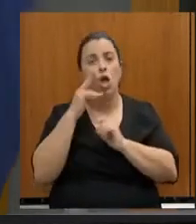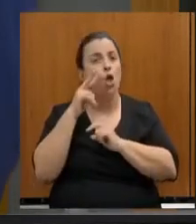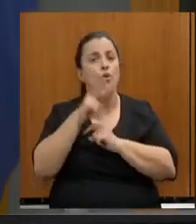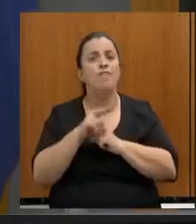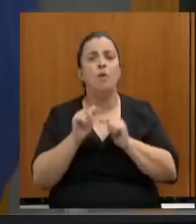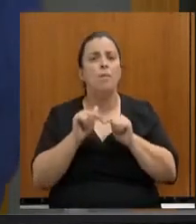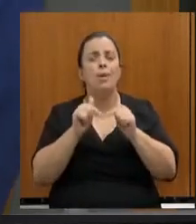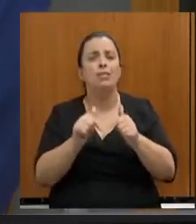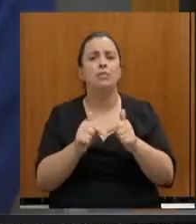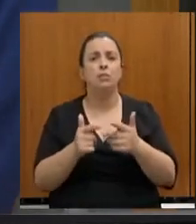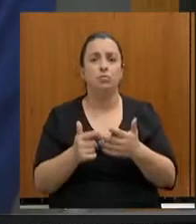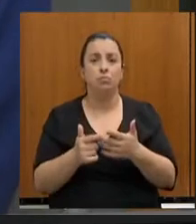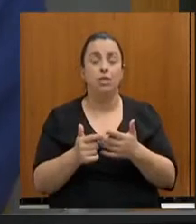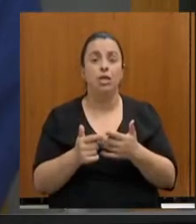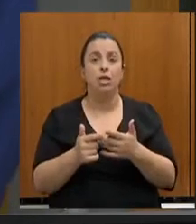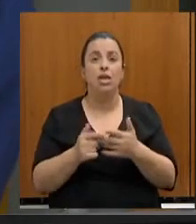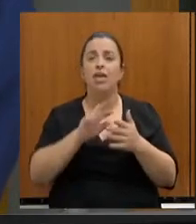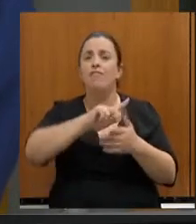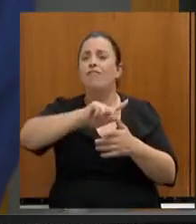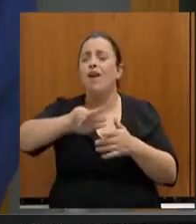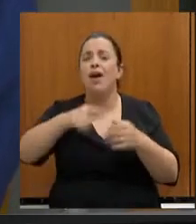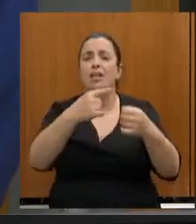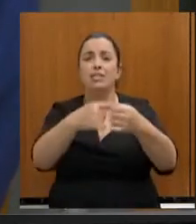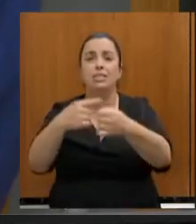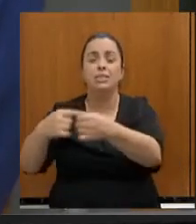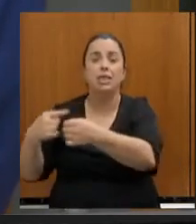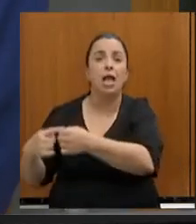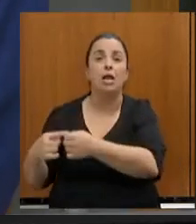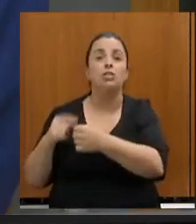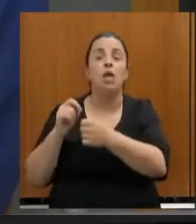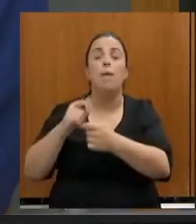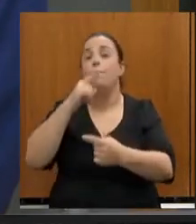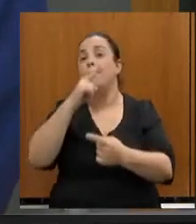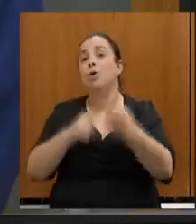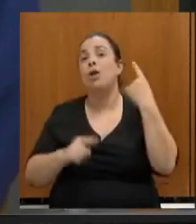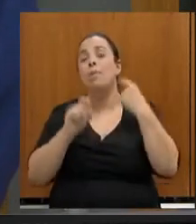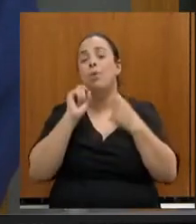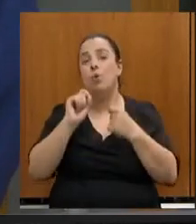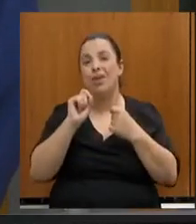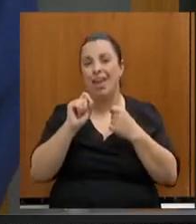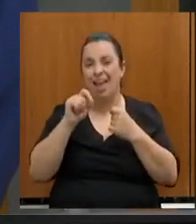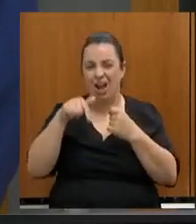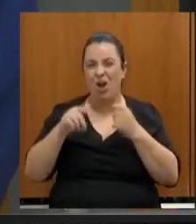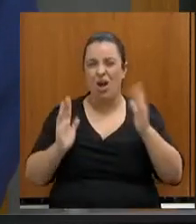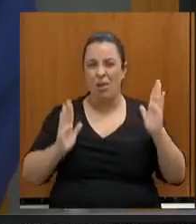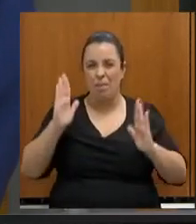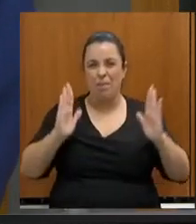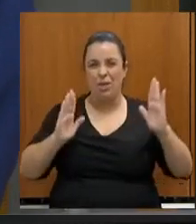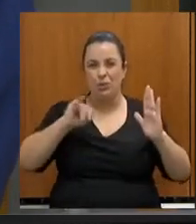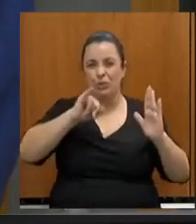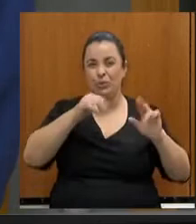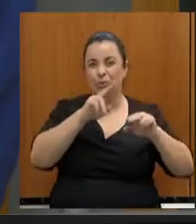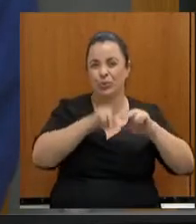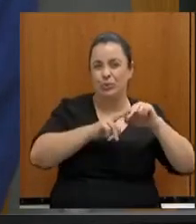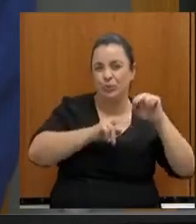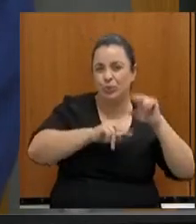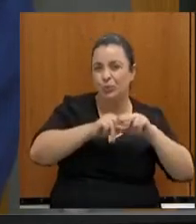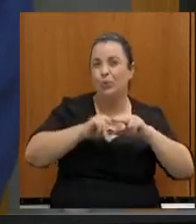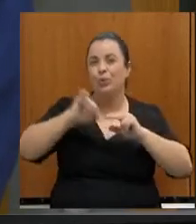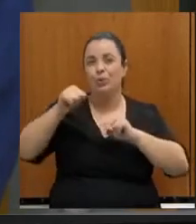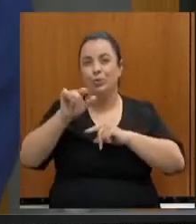interessante de várias cidades proibirem fazer fogueiras de São João São João fogueira de São João